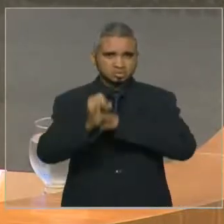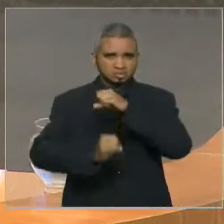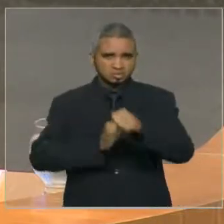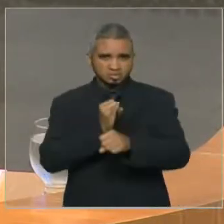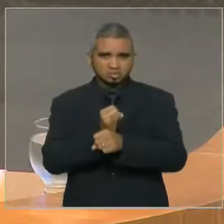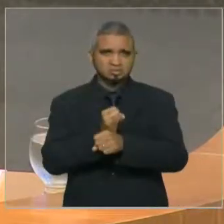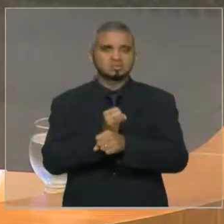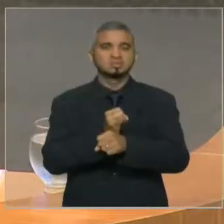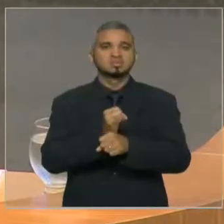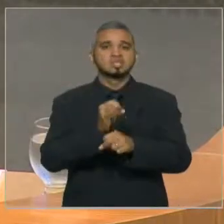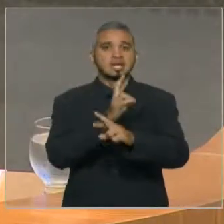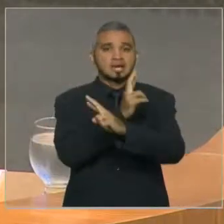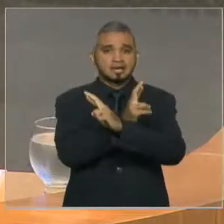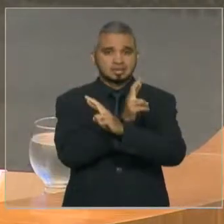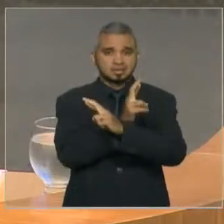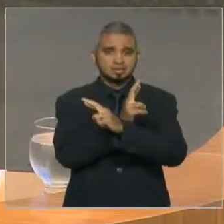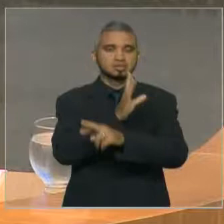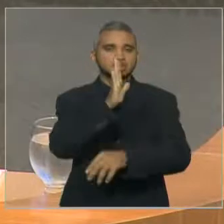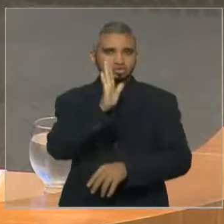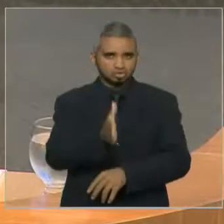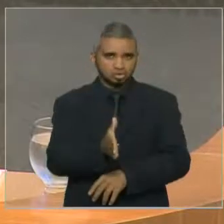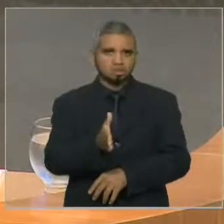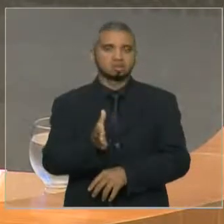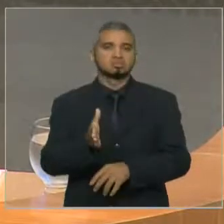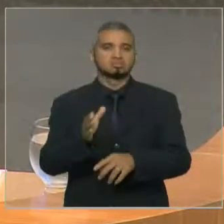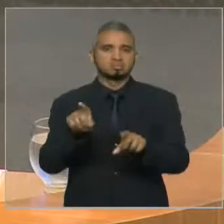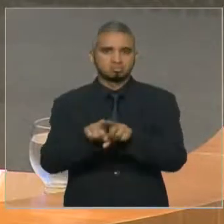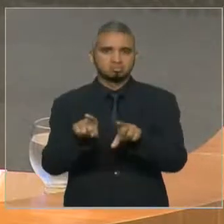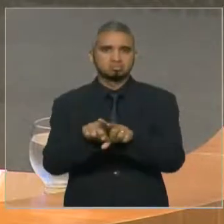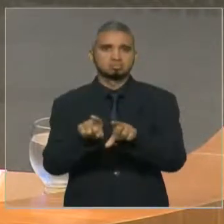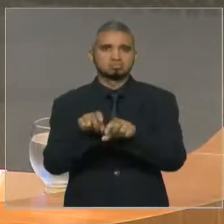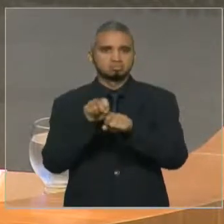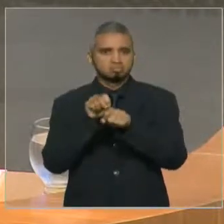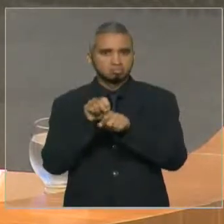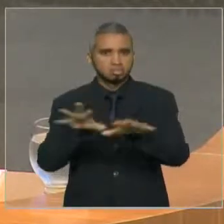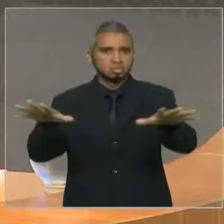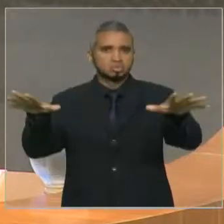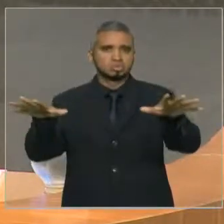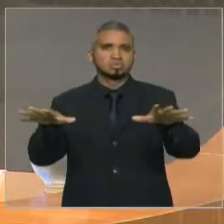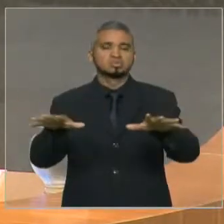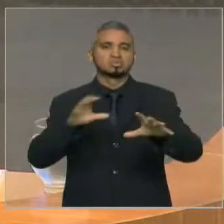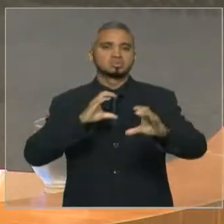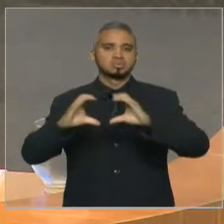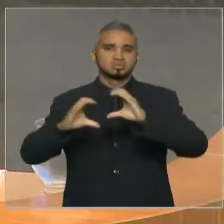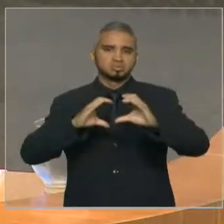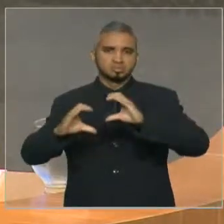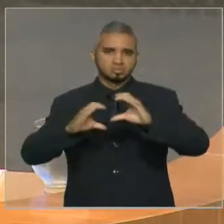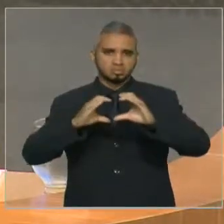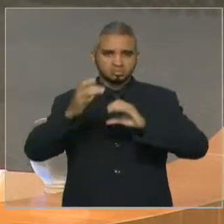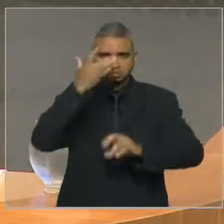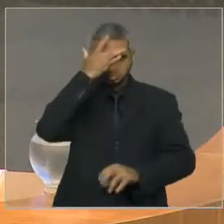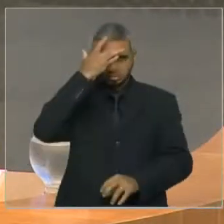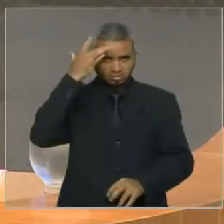estava presente nessa plataforma, ampliando assim as formas de comunicação com o cidadão.